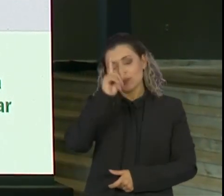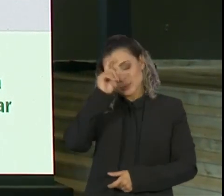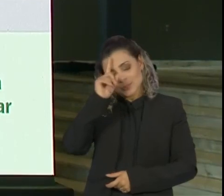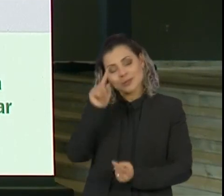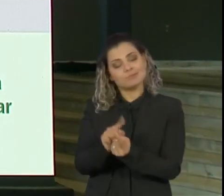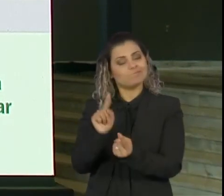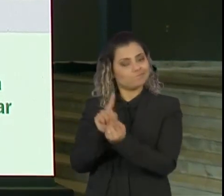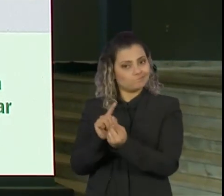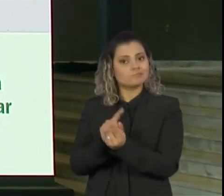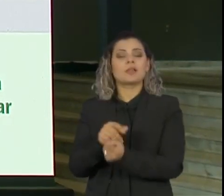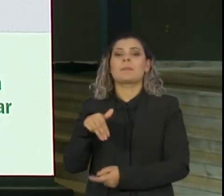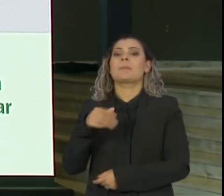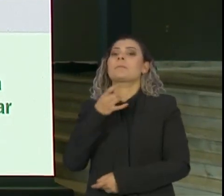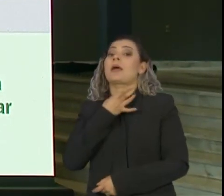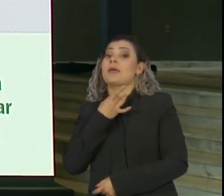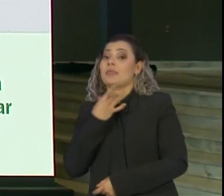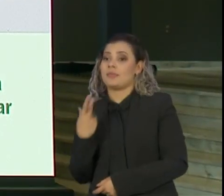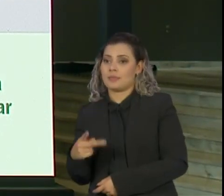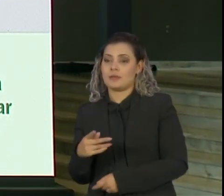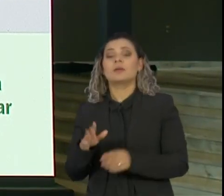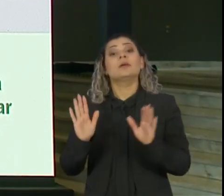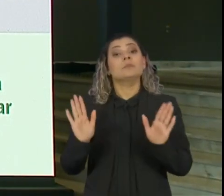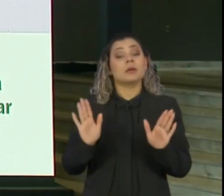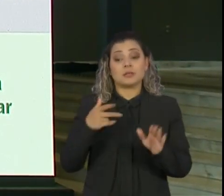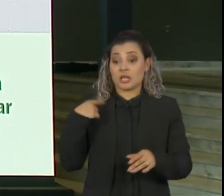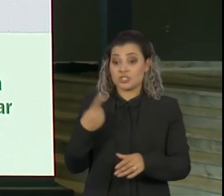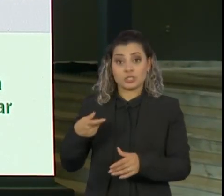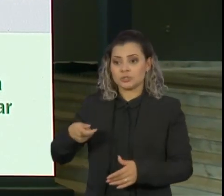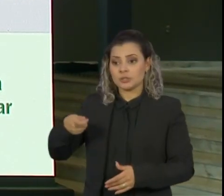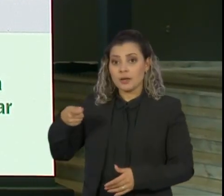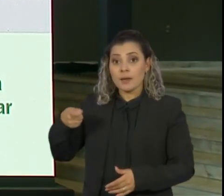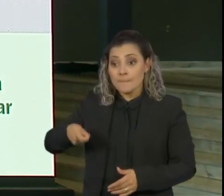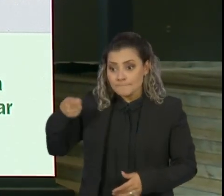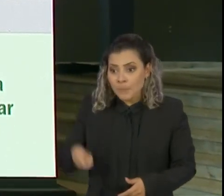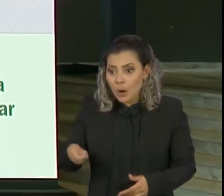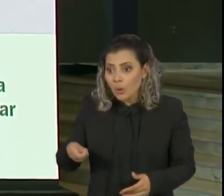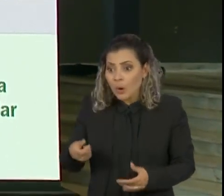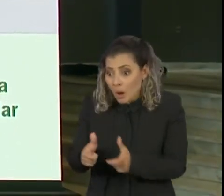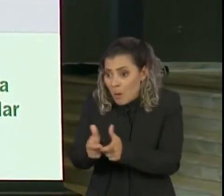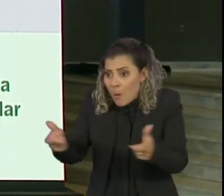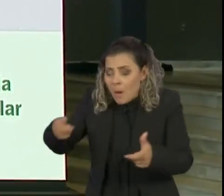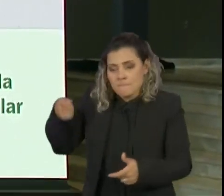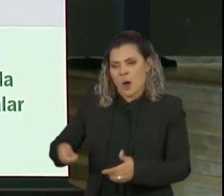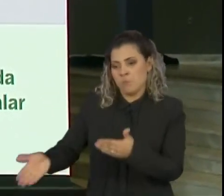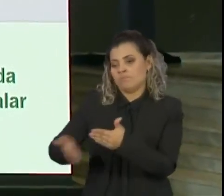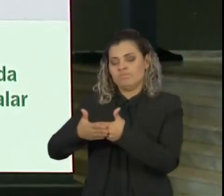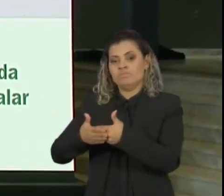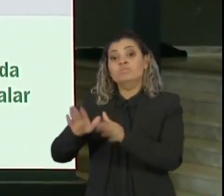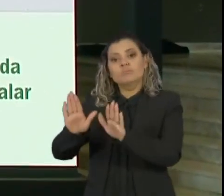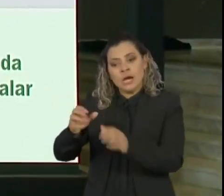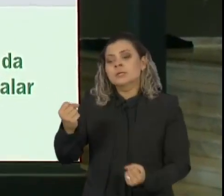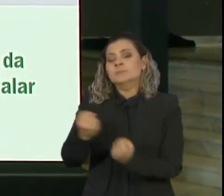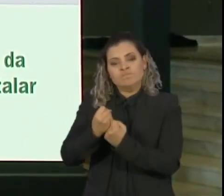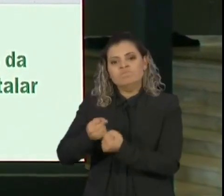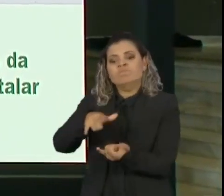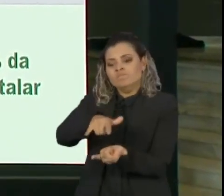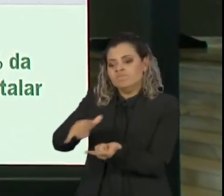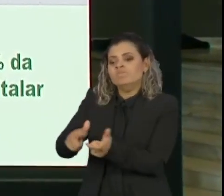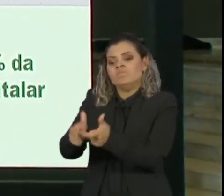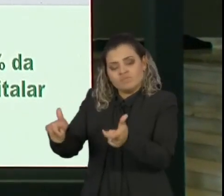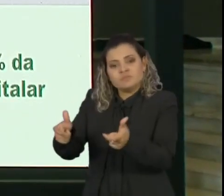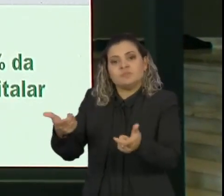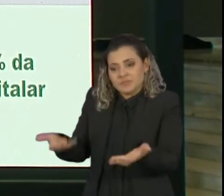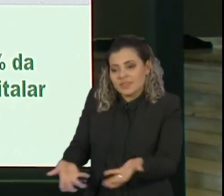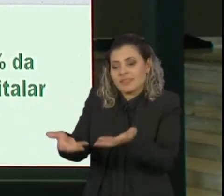hospitalar da região de Marília. Ao mesmo tempo que a gente endurece, determinando o isolamento social, a gente apoia, aumentando a capacidade